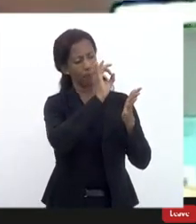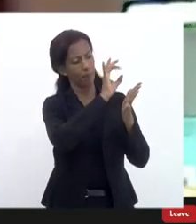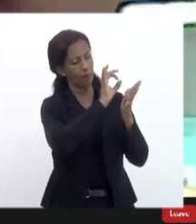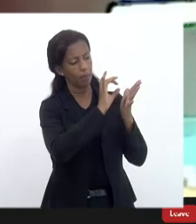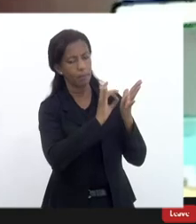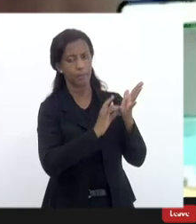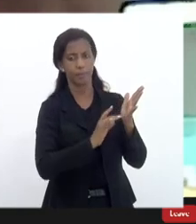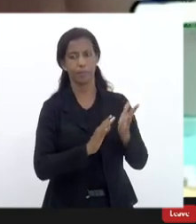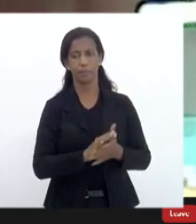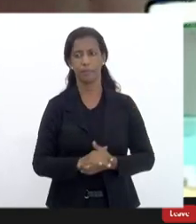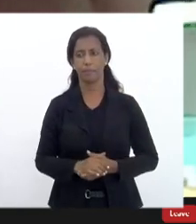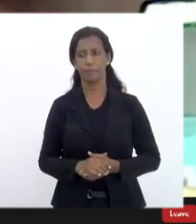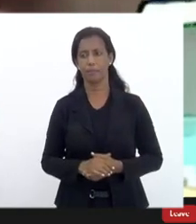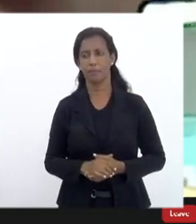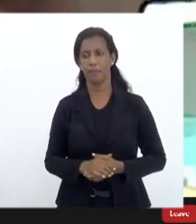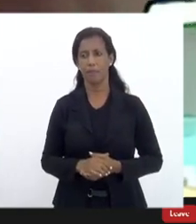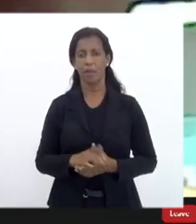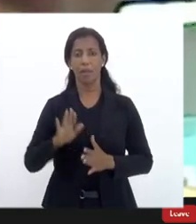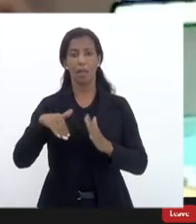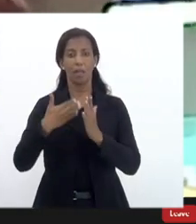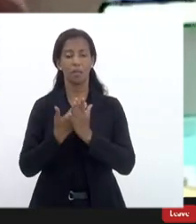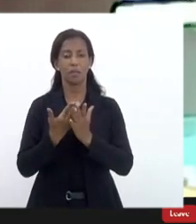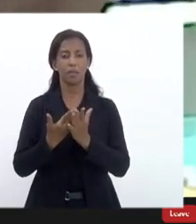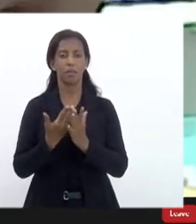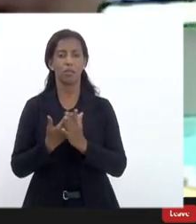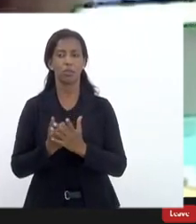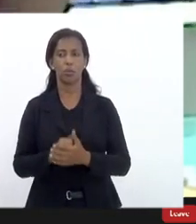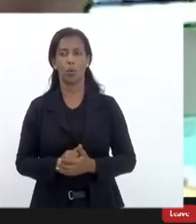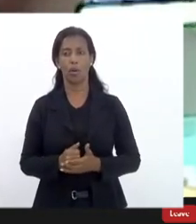questão das escolas